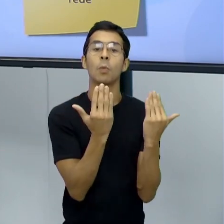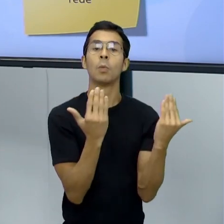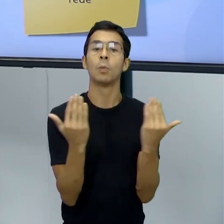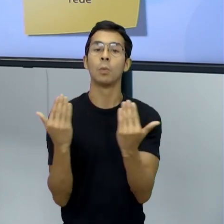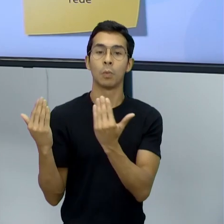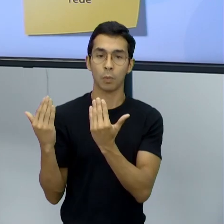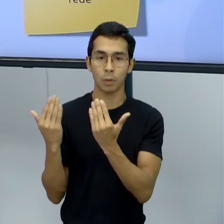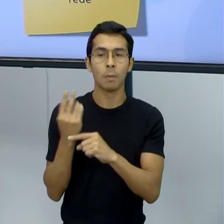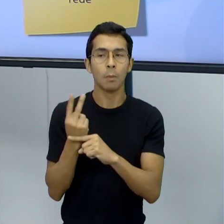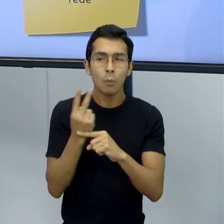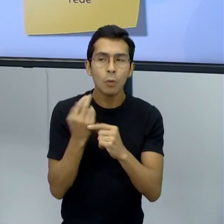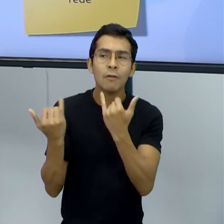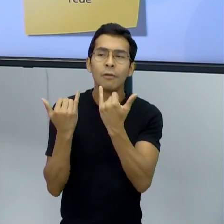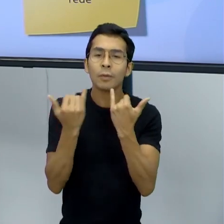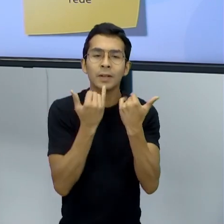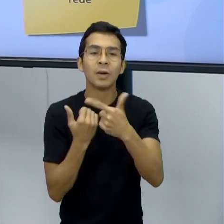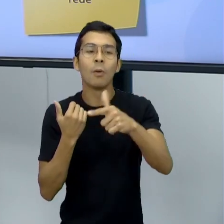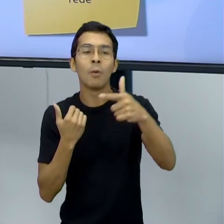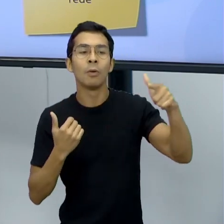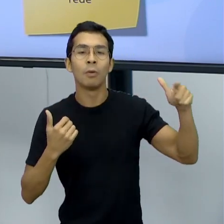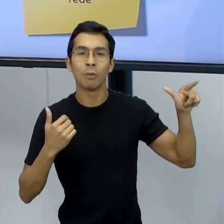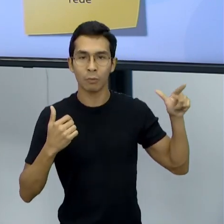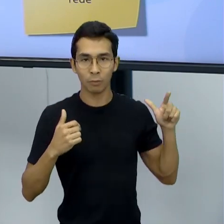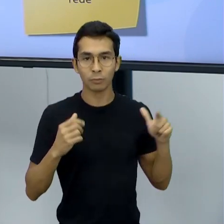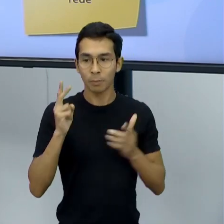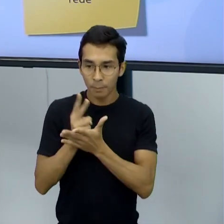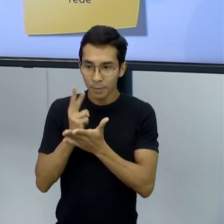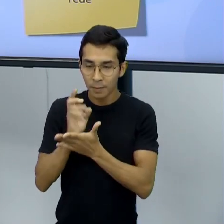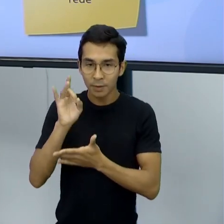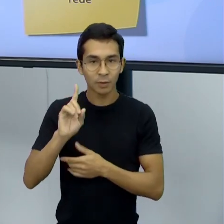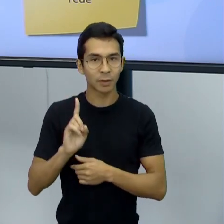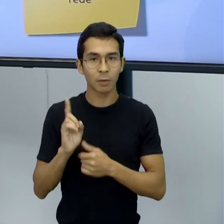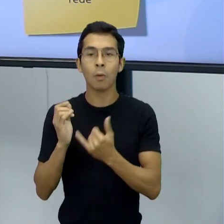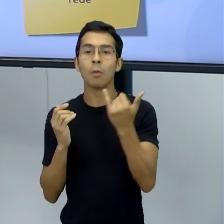Busque informações em outros mecanismos, em outras fontes. Isso é importante para